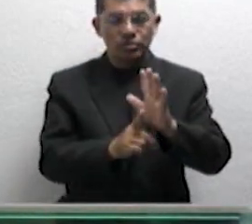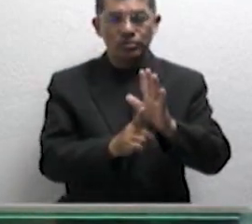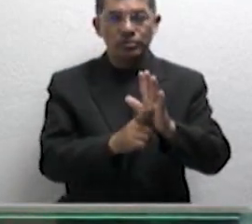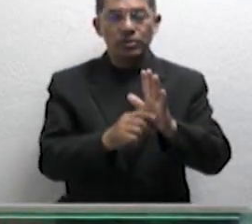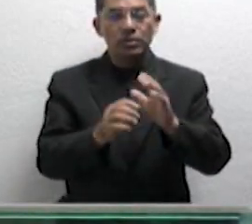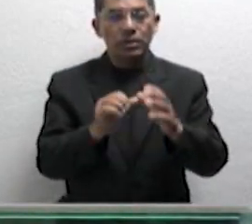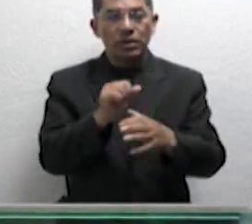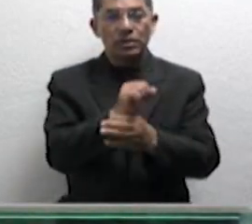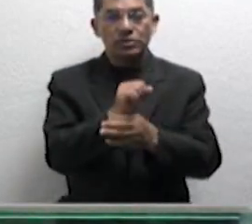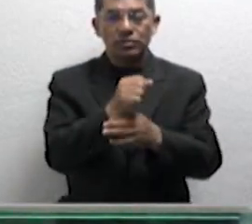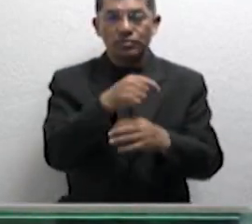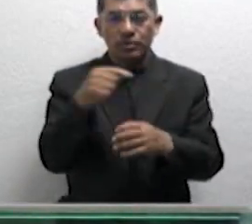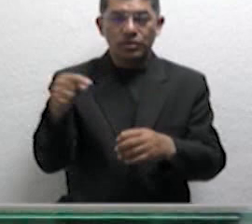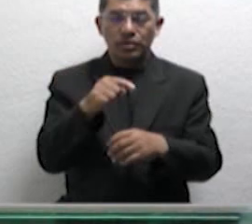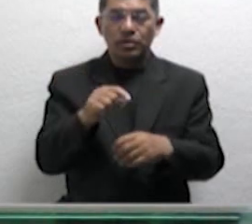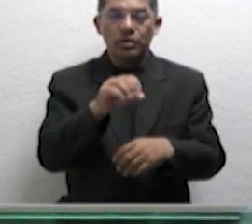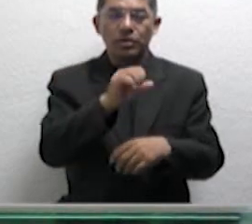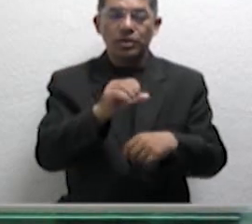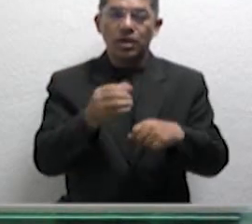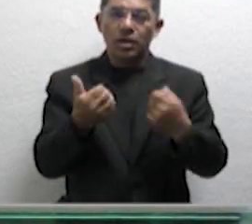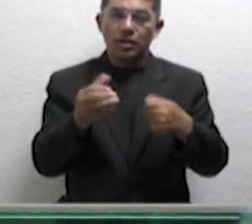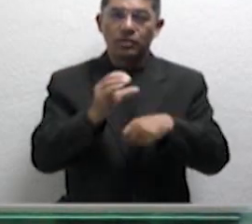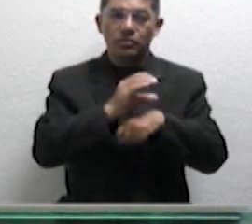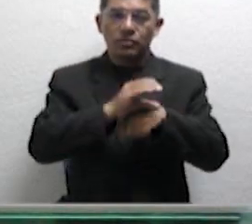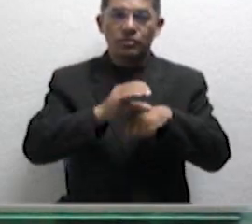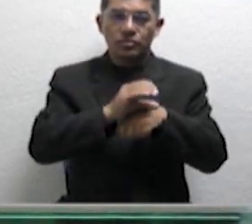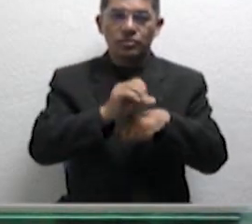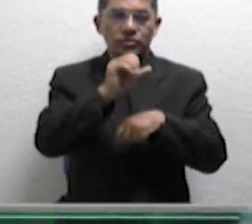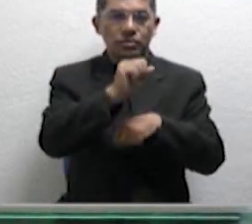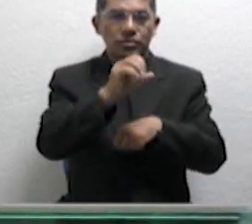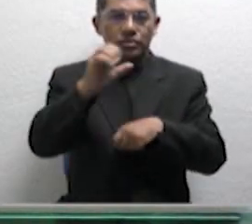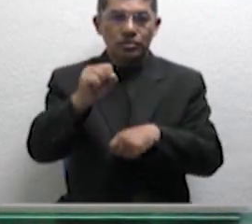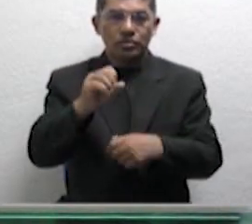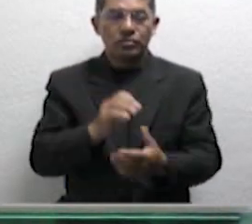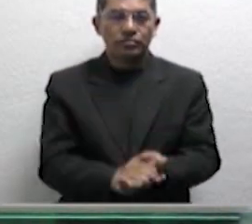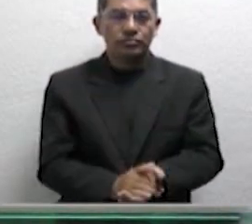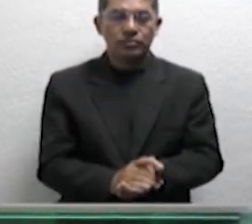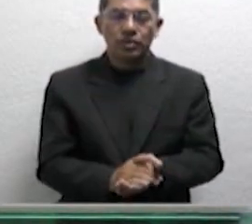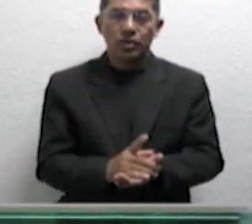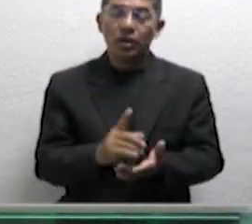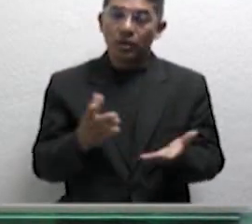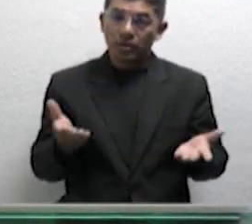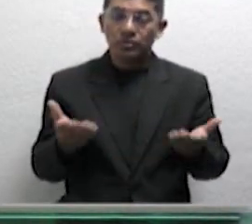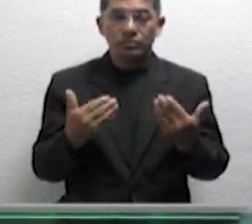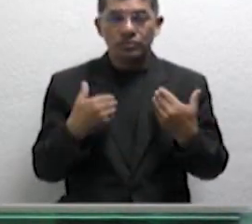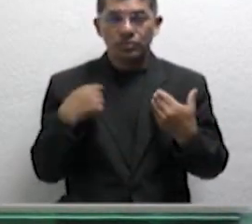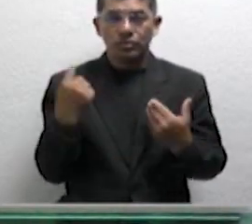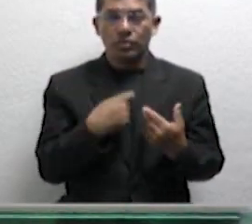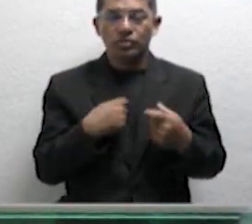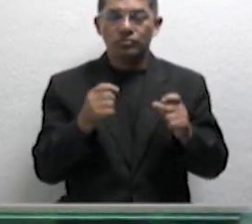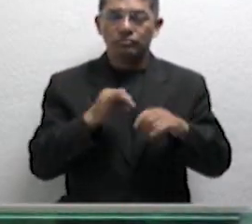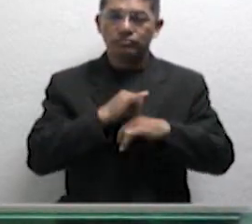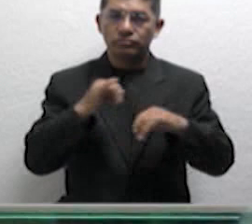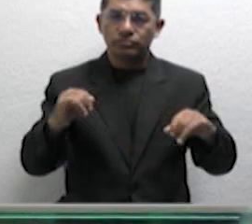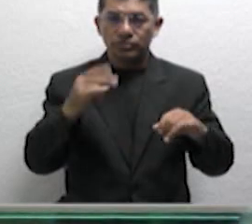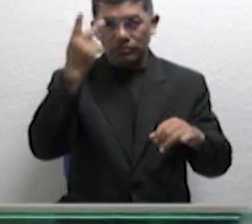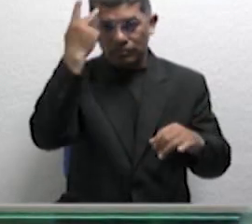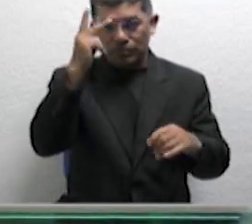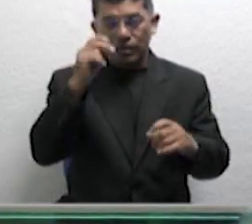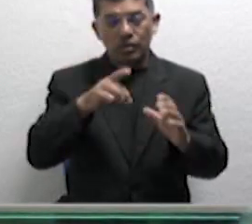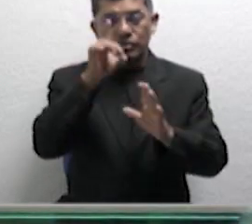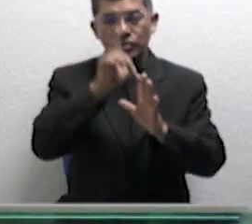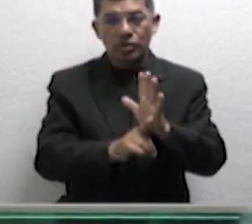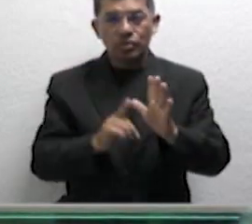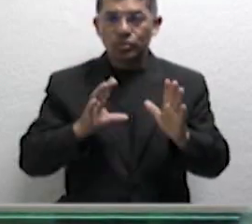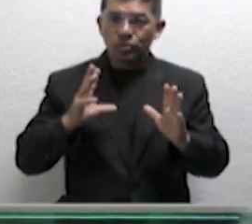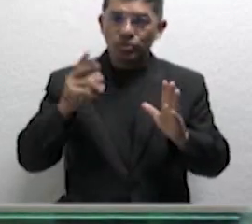na Constituição de 1988, é essencial, né? E a gente preza para que a educação seja realmente um direito de